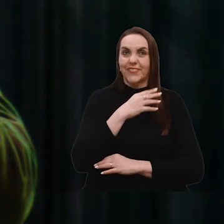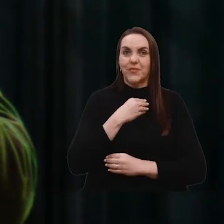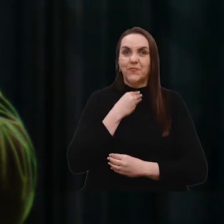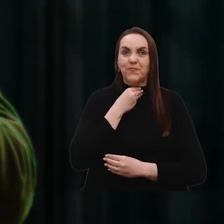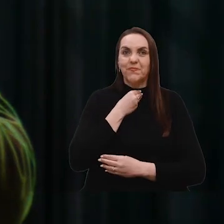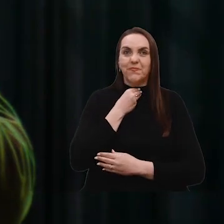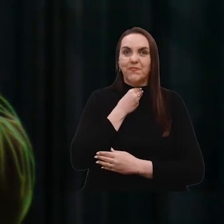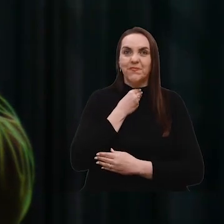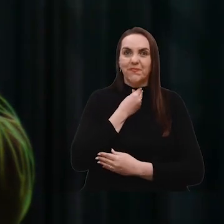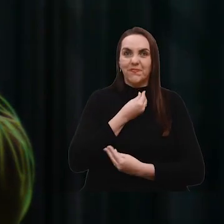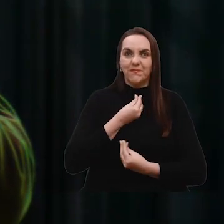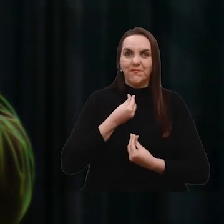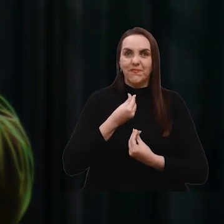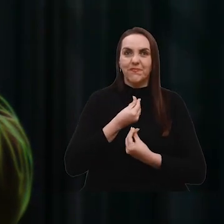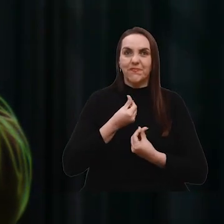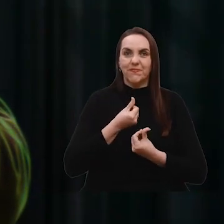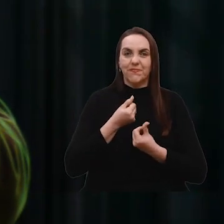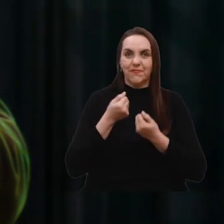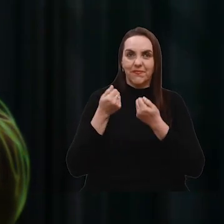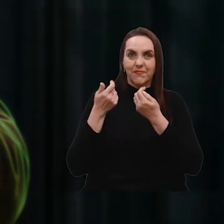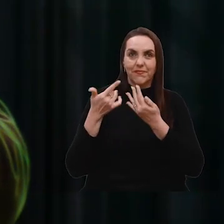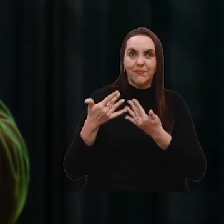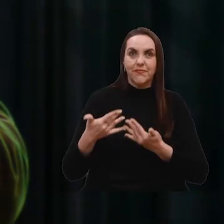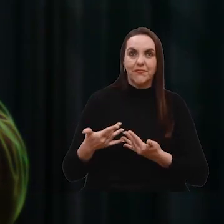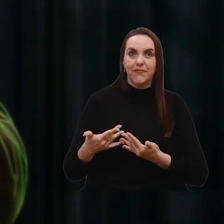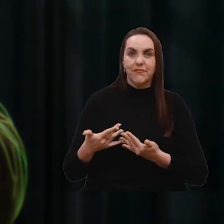é difícil um pouco de falar,